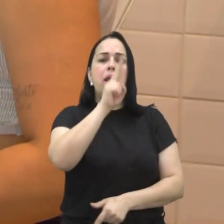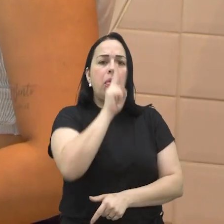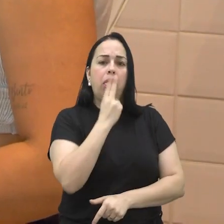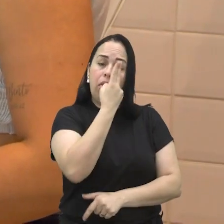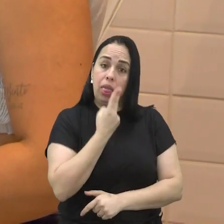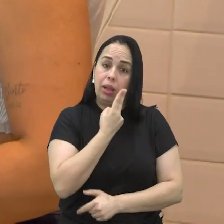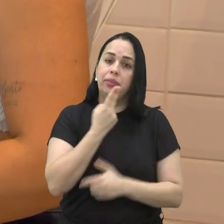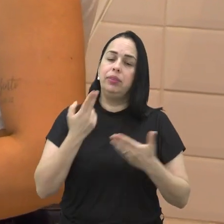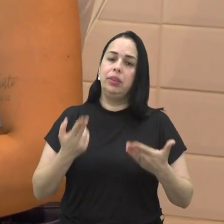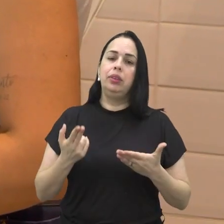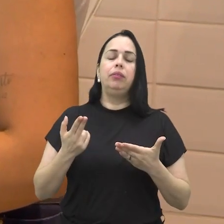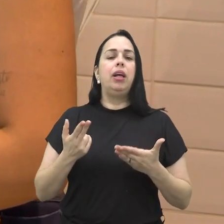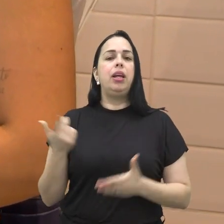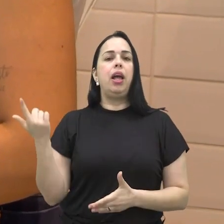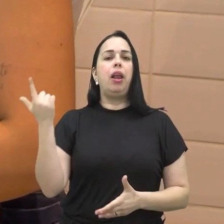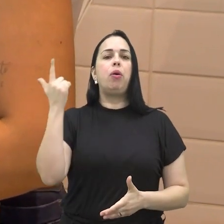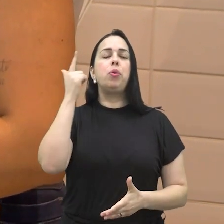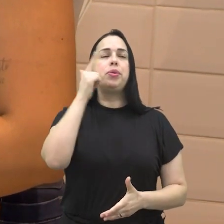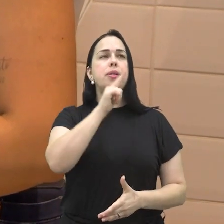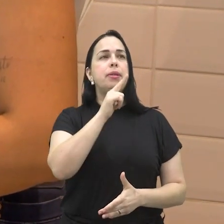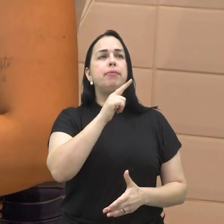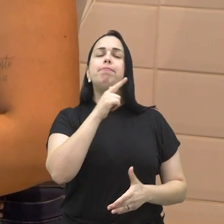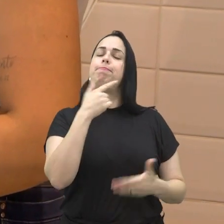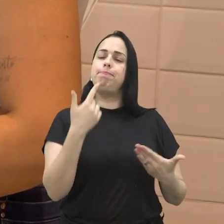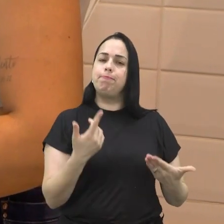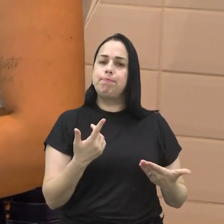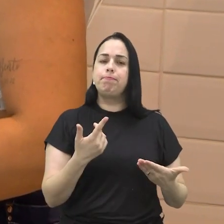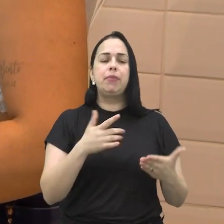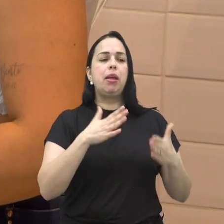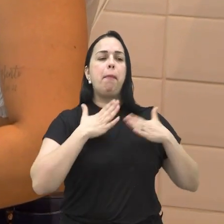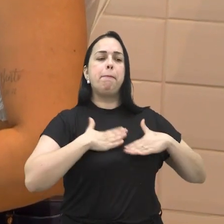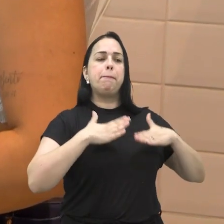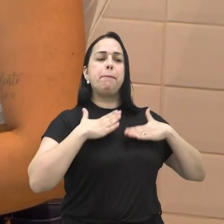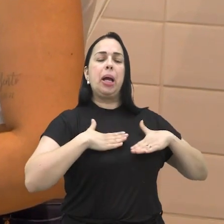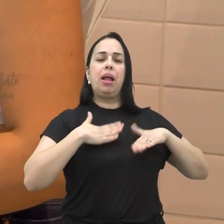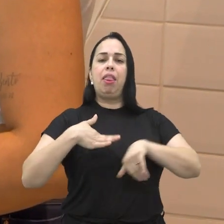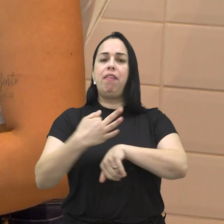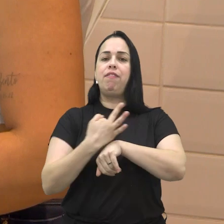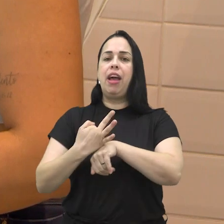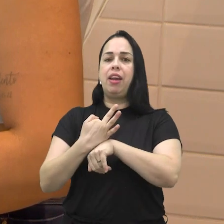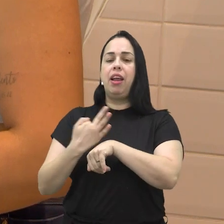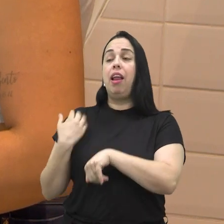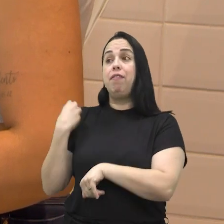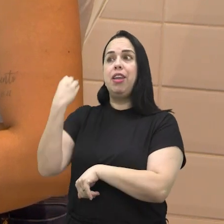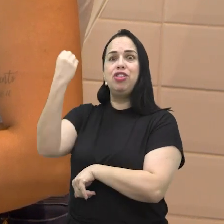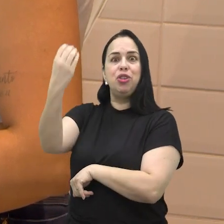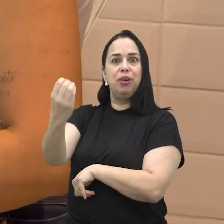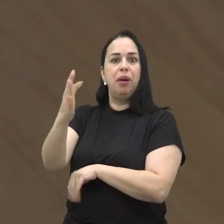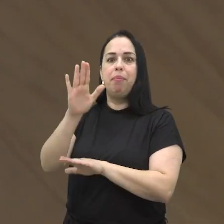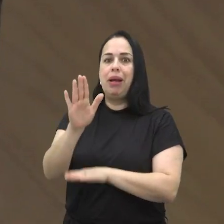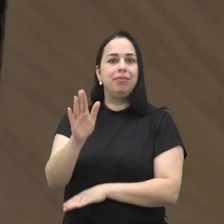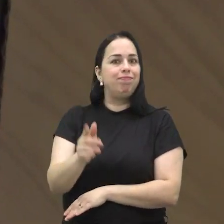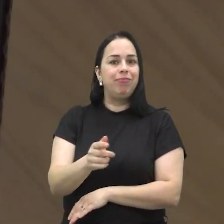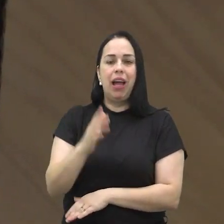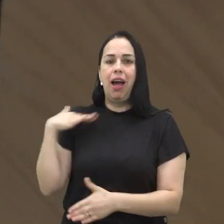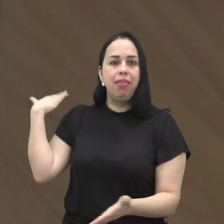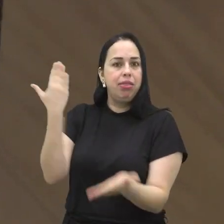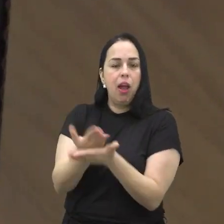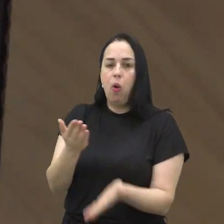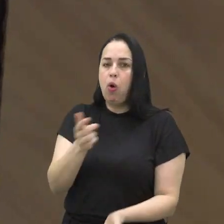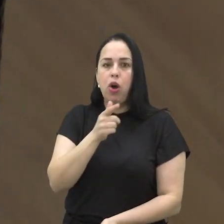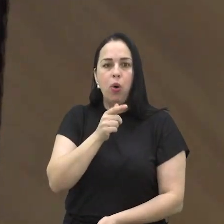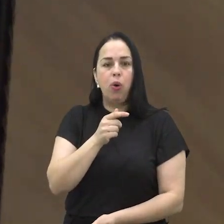Como recompensa pelo esforço, decidiu fazer uma viagem. O problema é que o passeio nunca aconteceu. Os registros